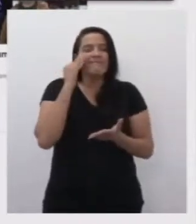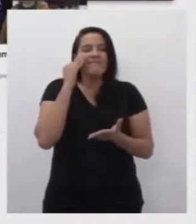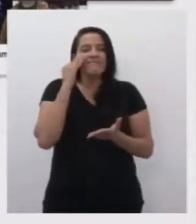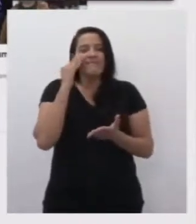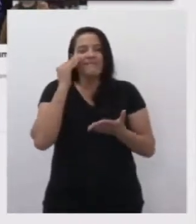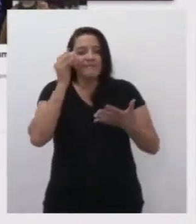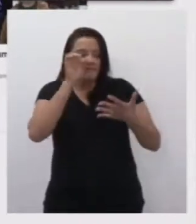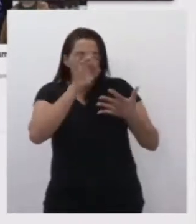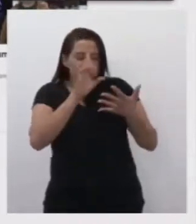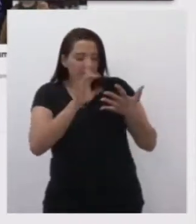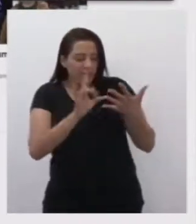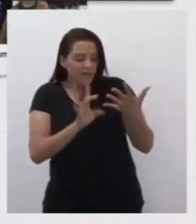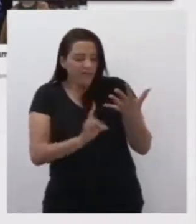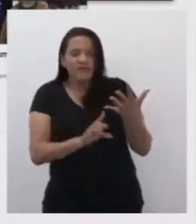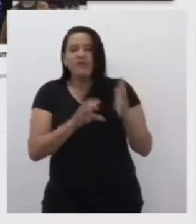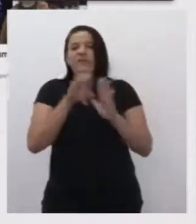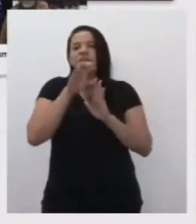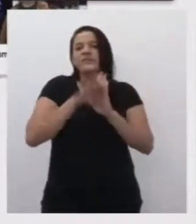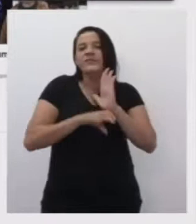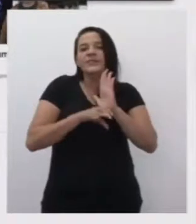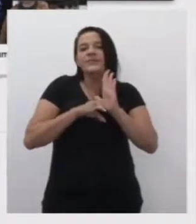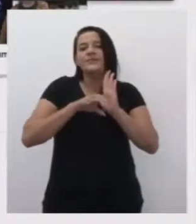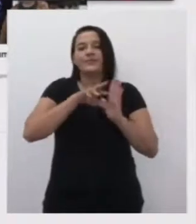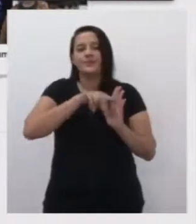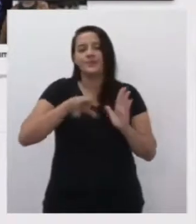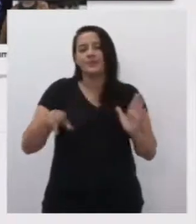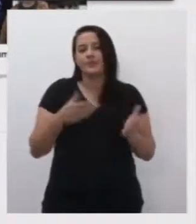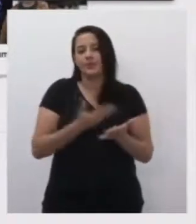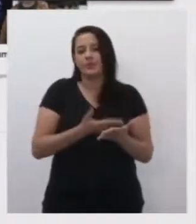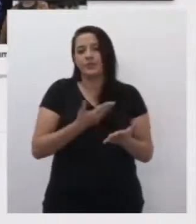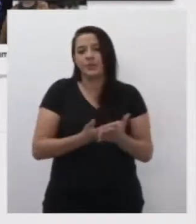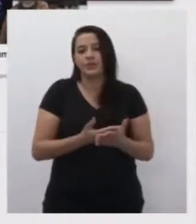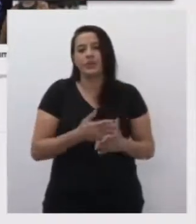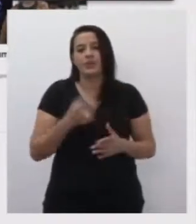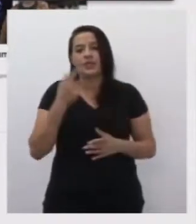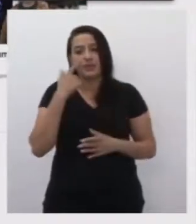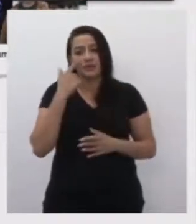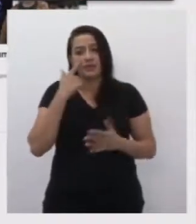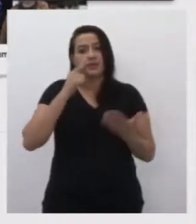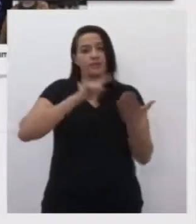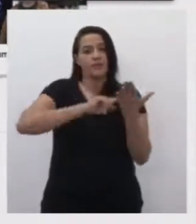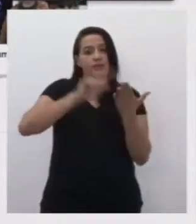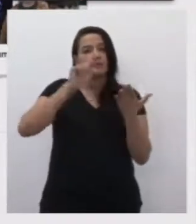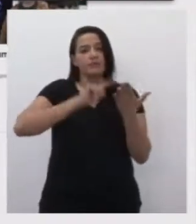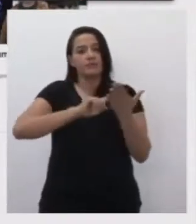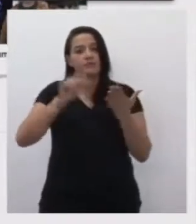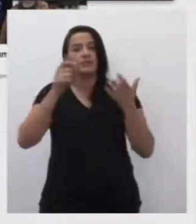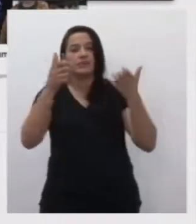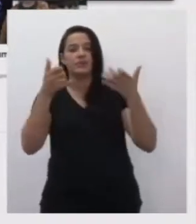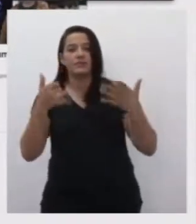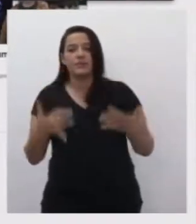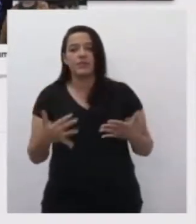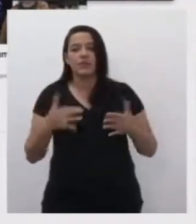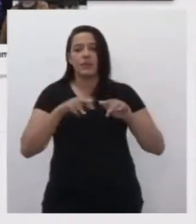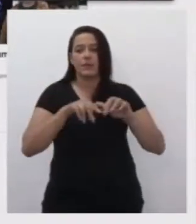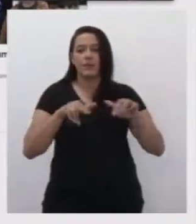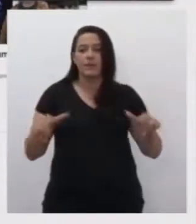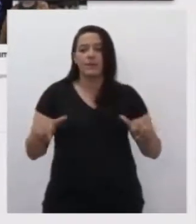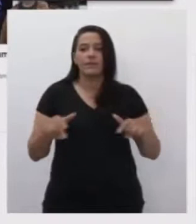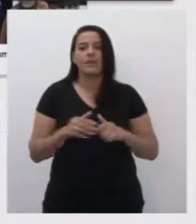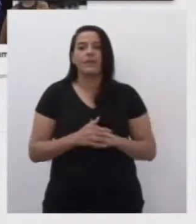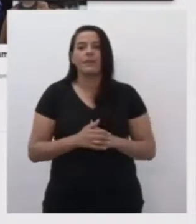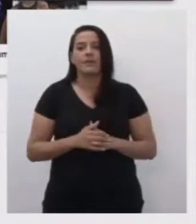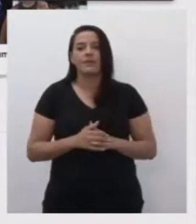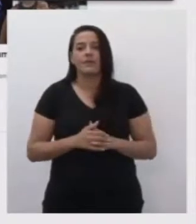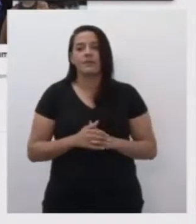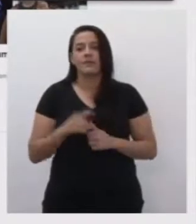os componentes curriculares, porque eu vi que você passou por química, né? Mostrou bastante coisa de química,